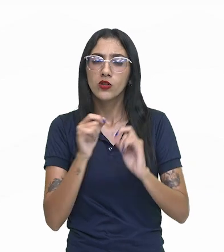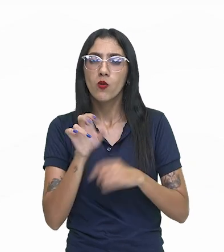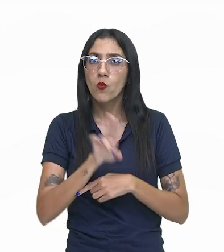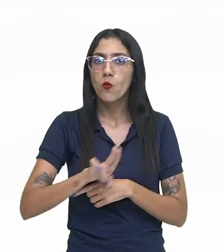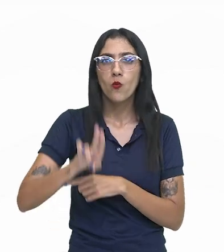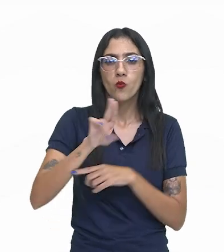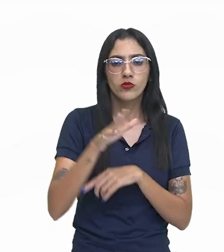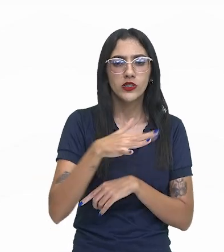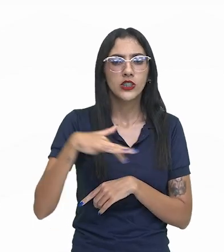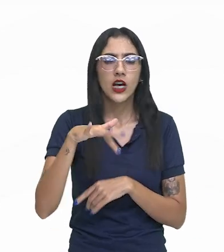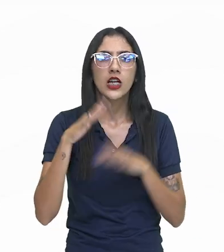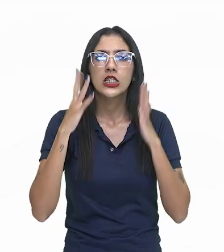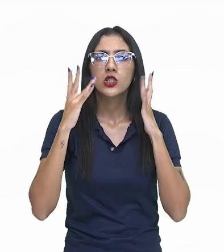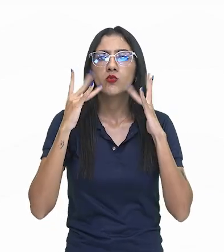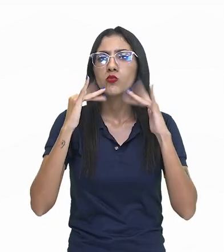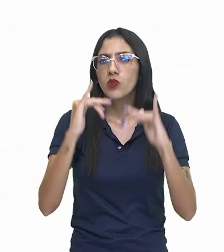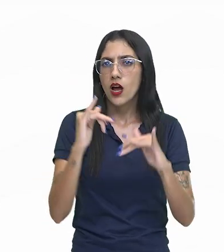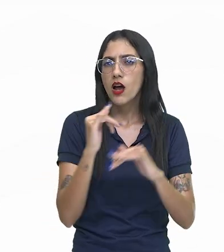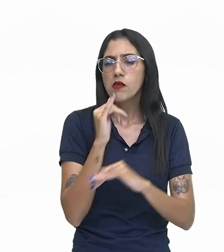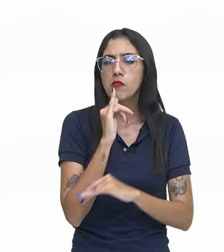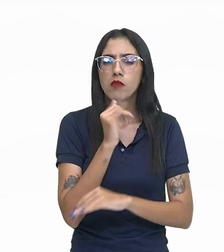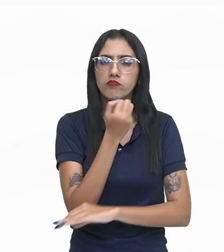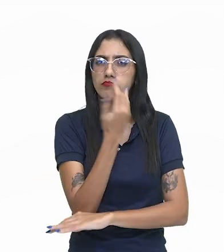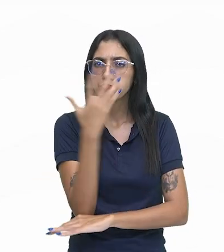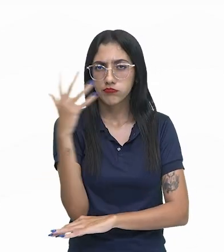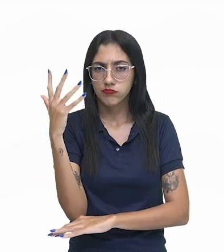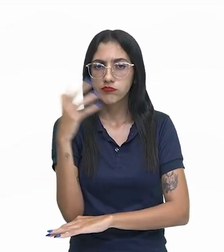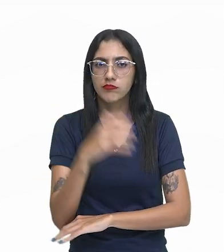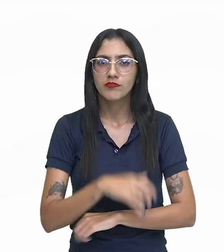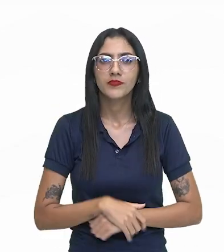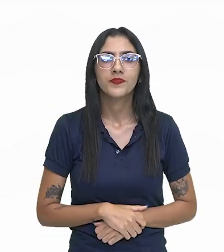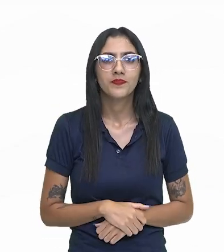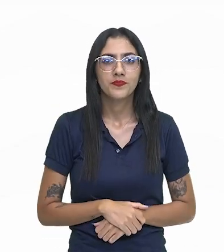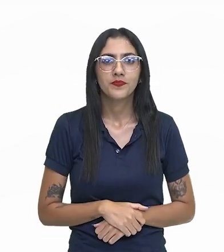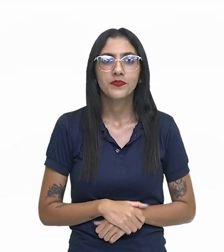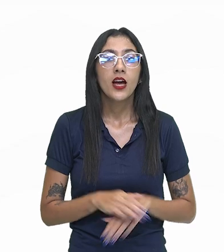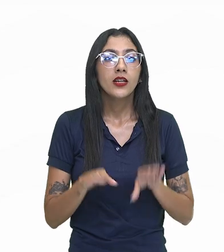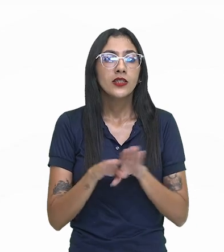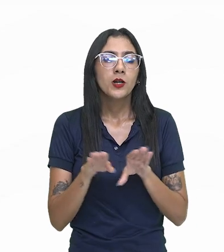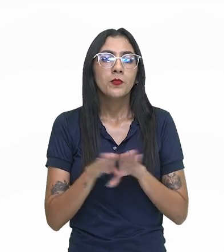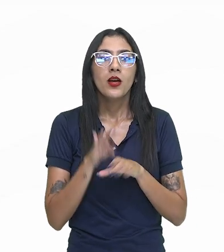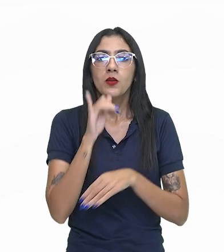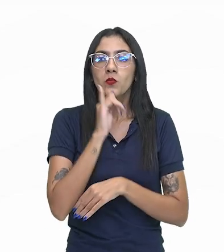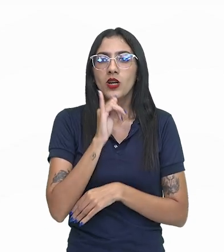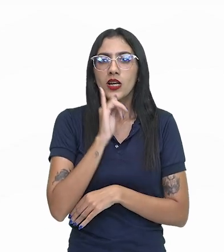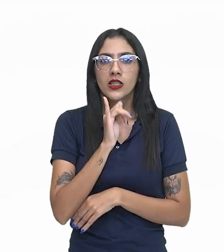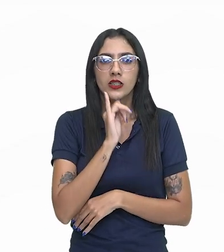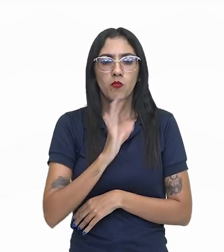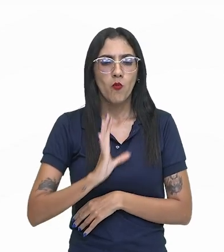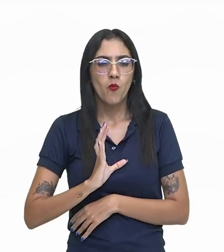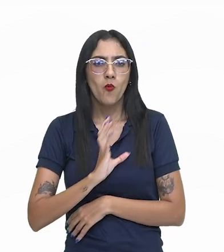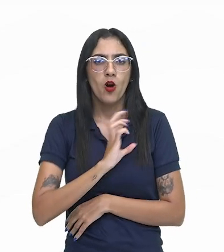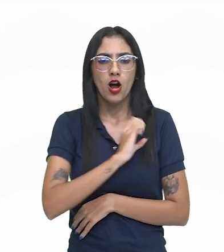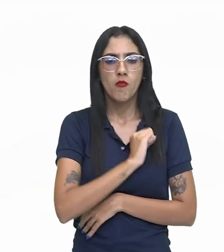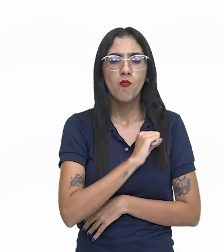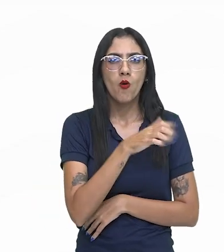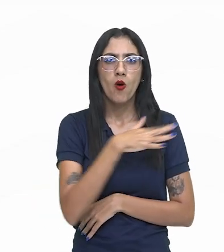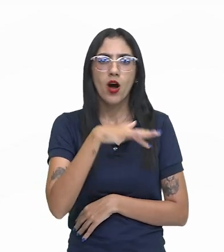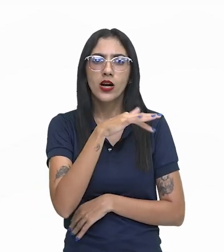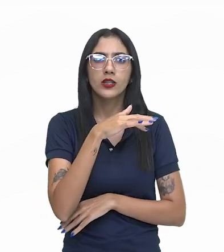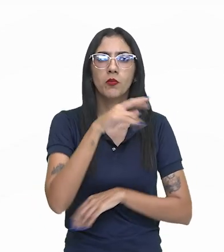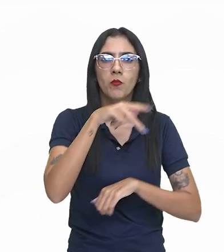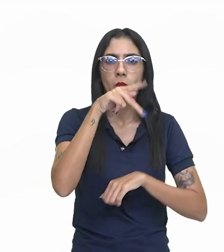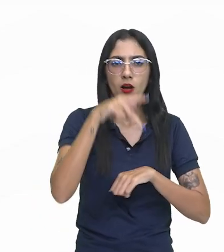exaltação da natureza. A defesa dos ideais nacionalistas, liberdade